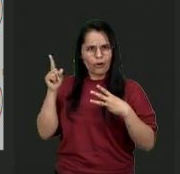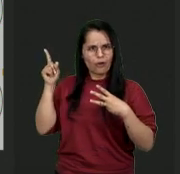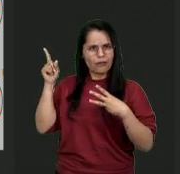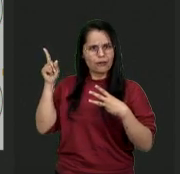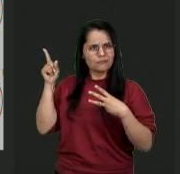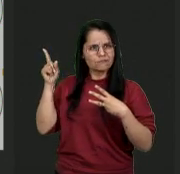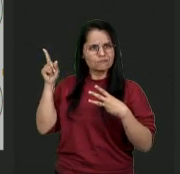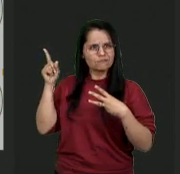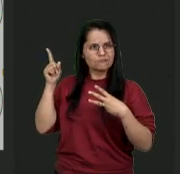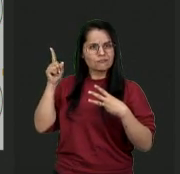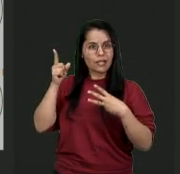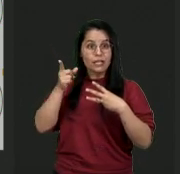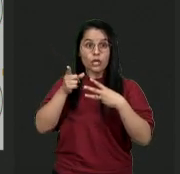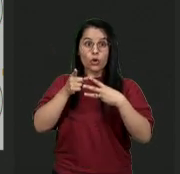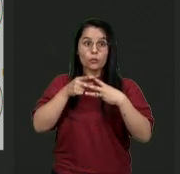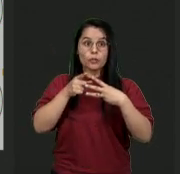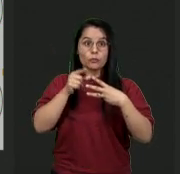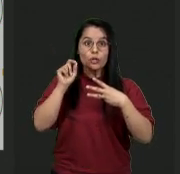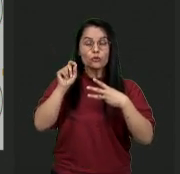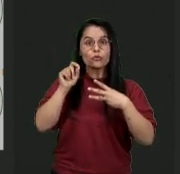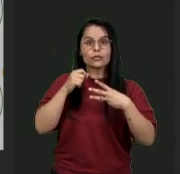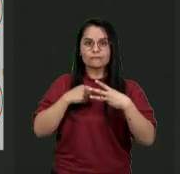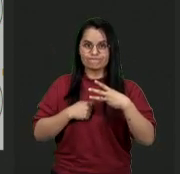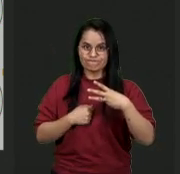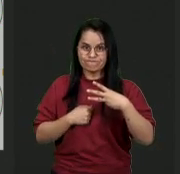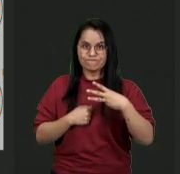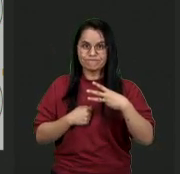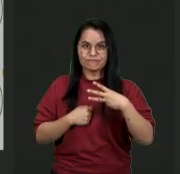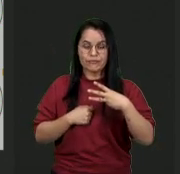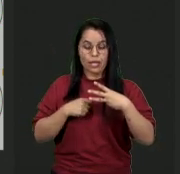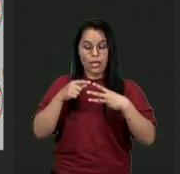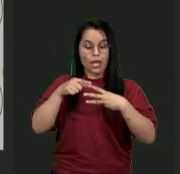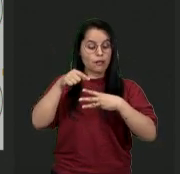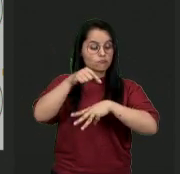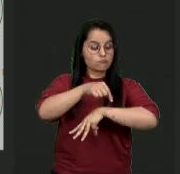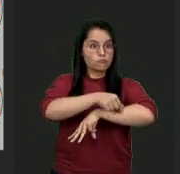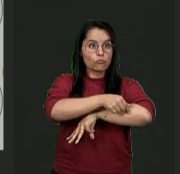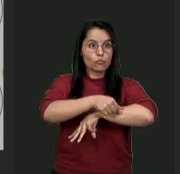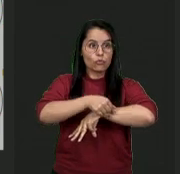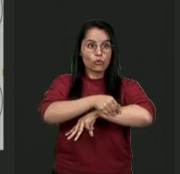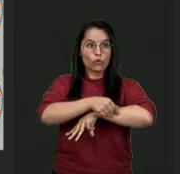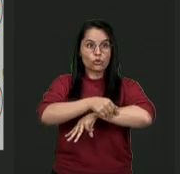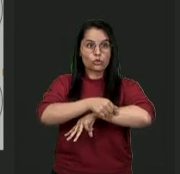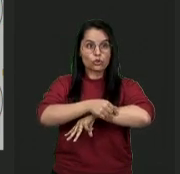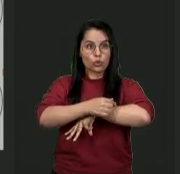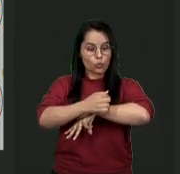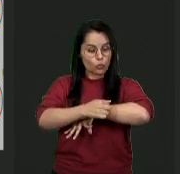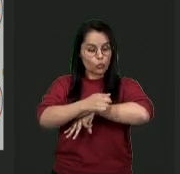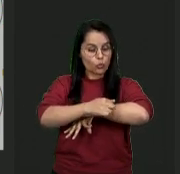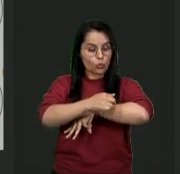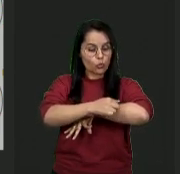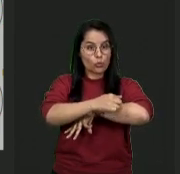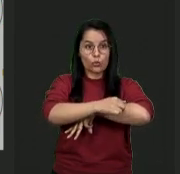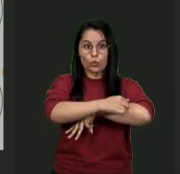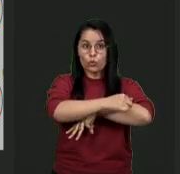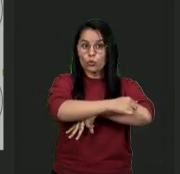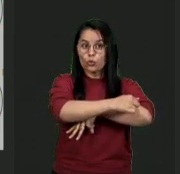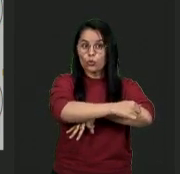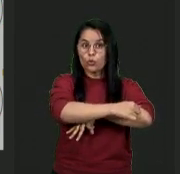musculatura. Então, o primeiro tipo de musculatura é o músculo estriado